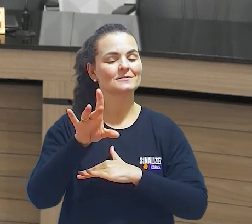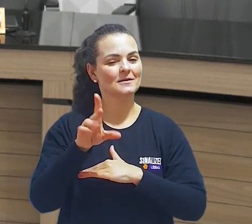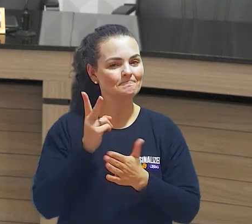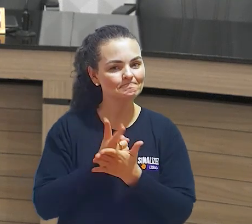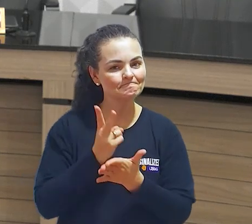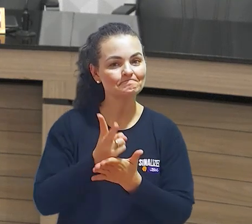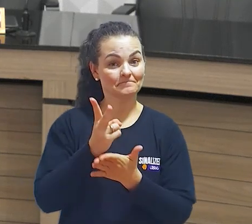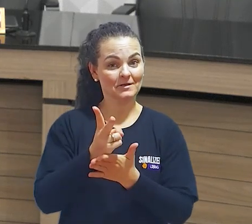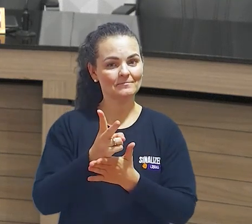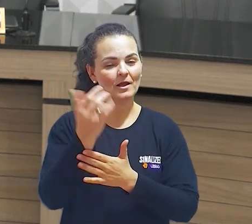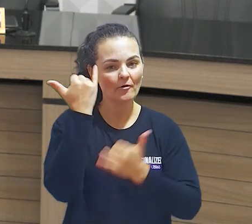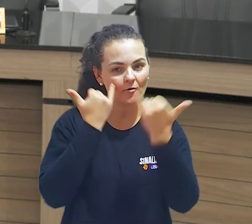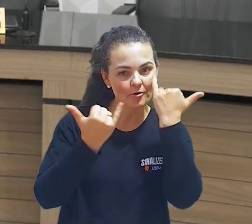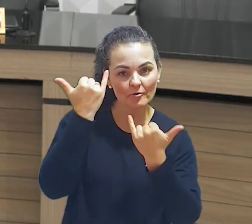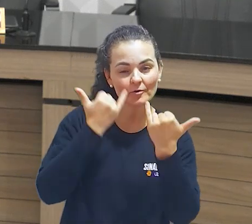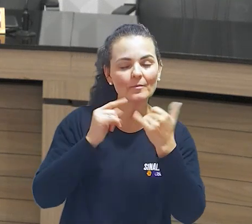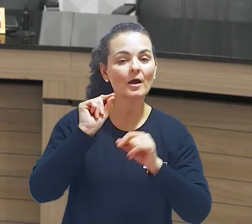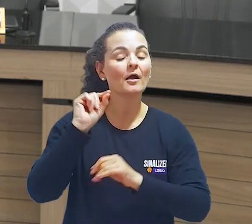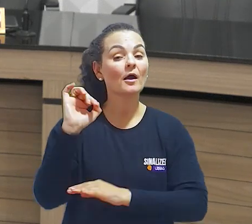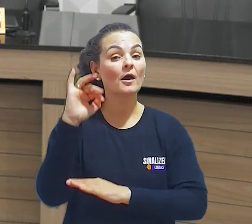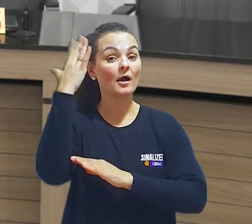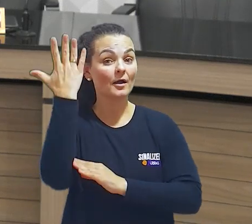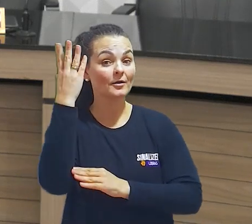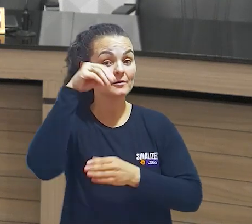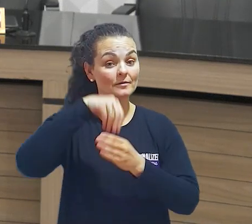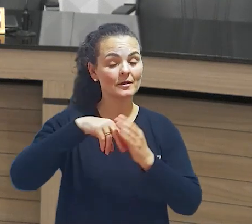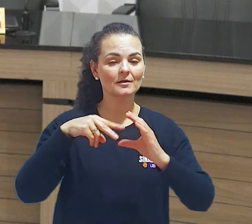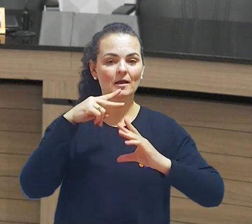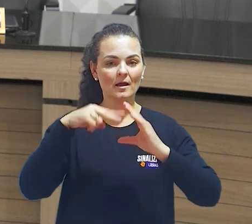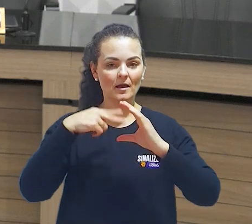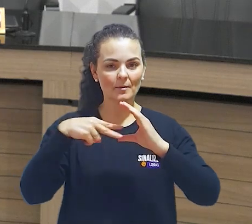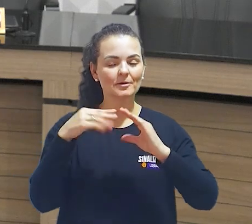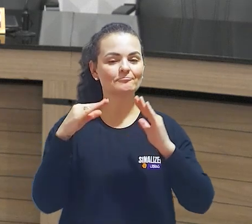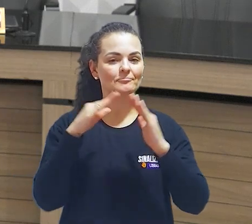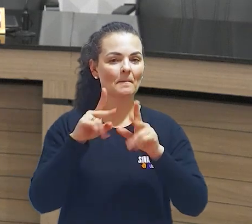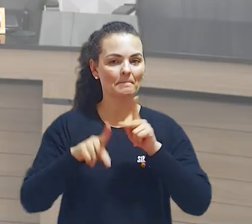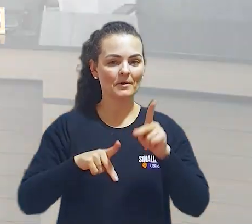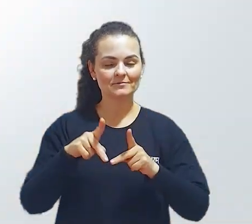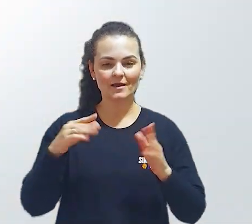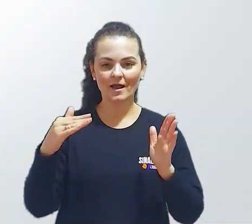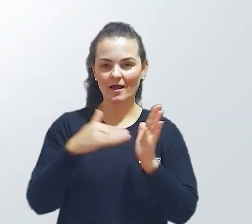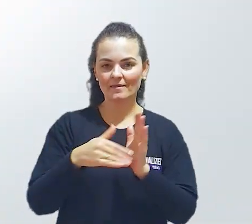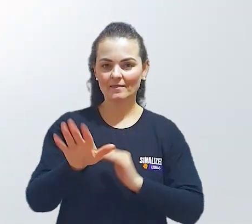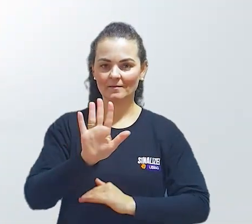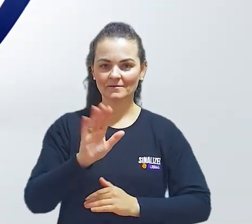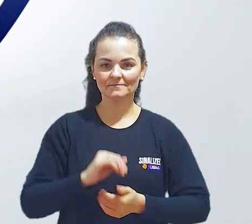bem informado sobre o que acontece aqui na Casa do Povo. Até mais!